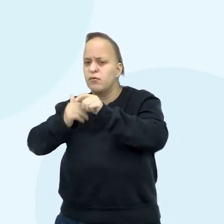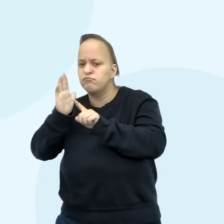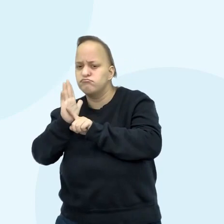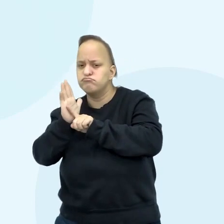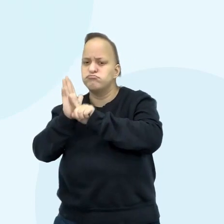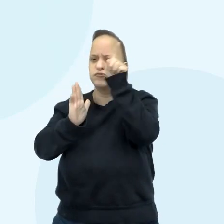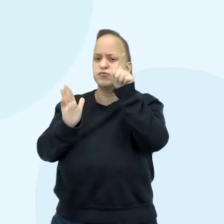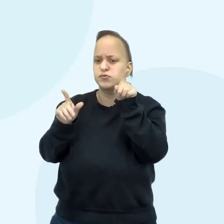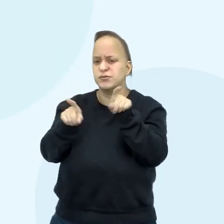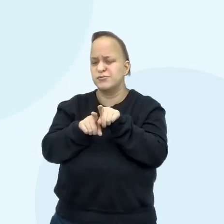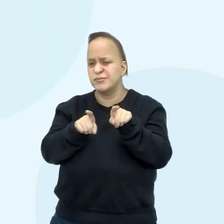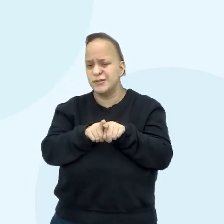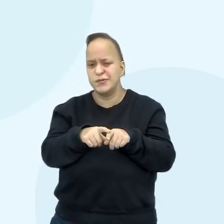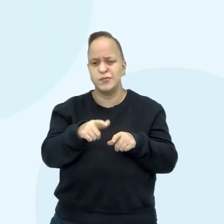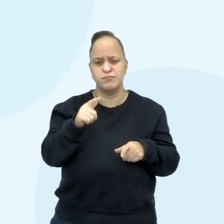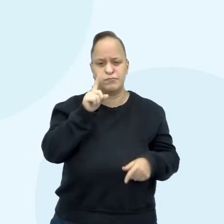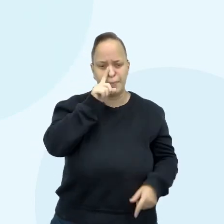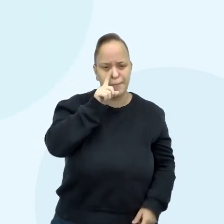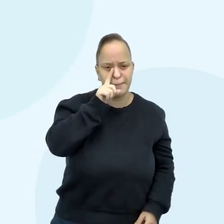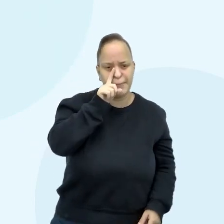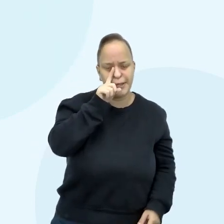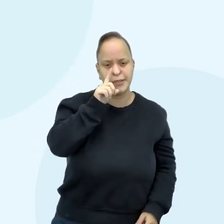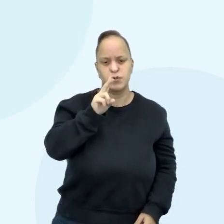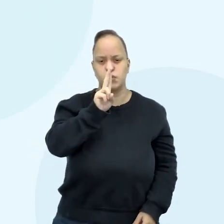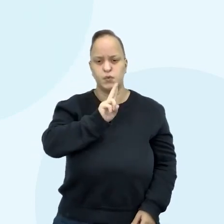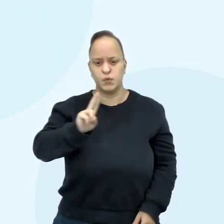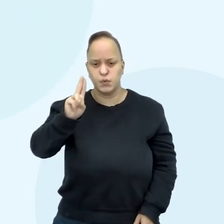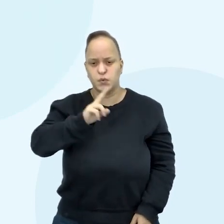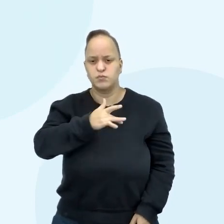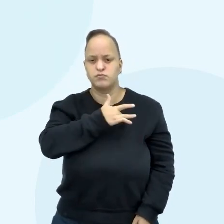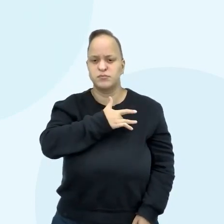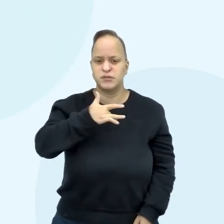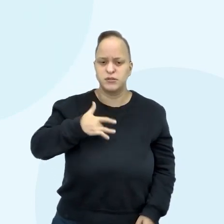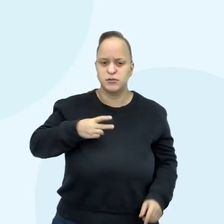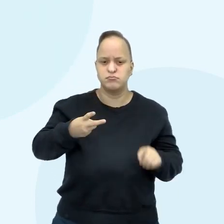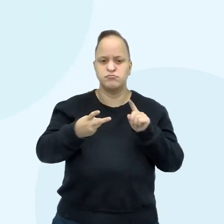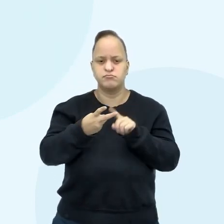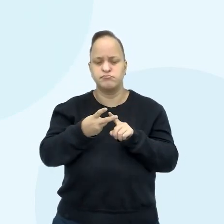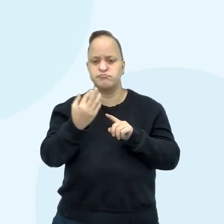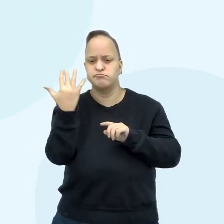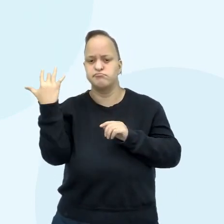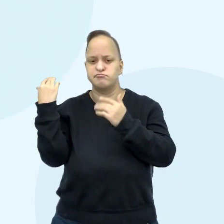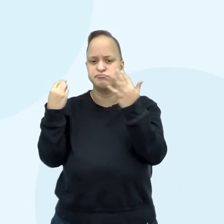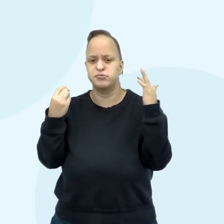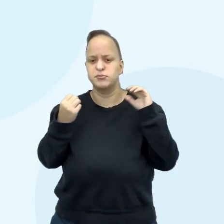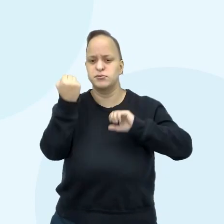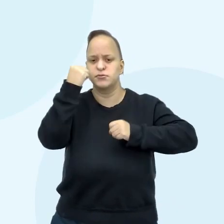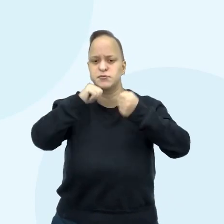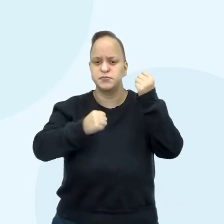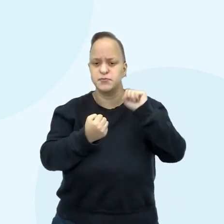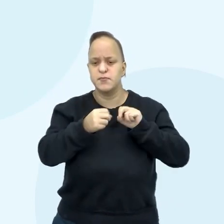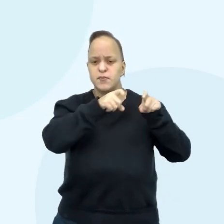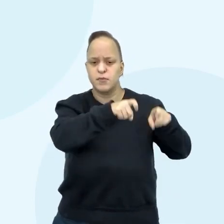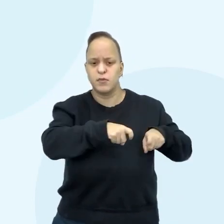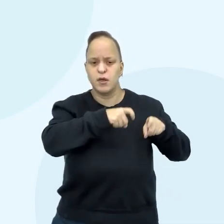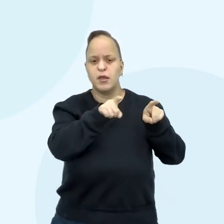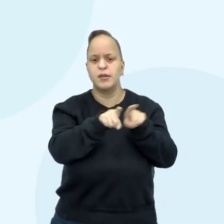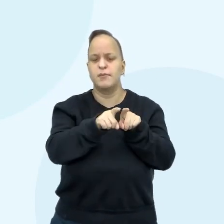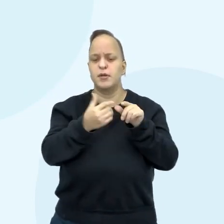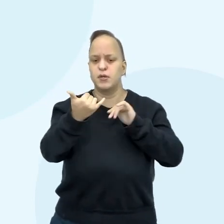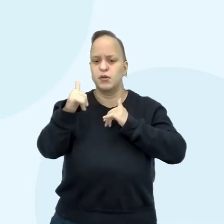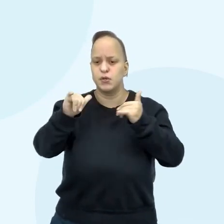aplicação em equipamentos de uso cotidiano, na saúde, no ambiente, na indústria, na agricultura e na geração de energia